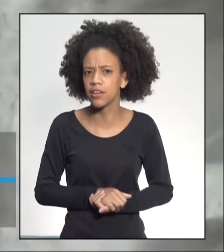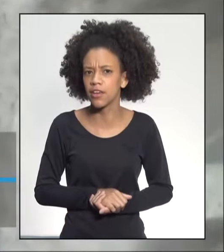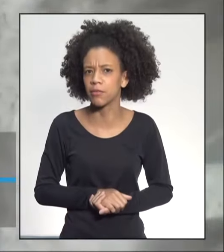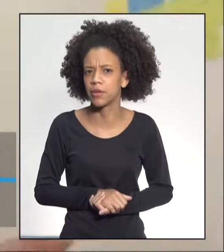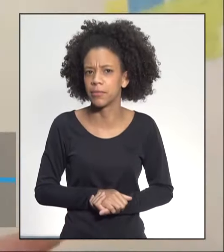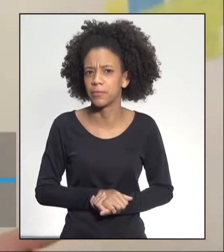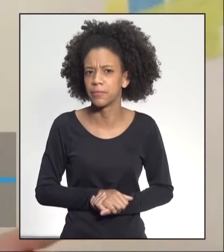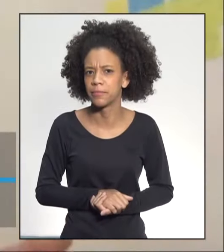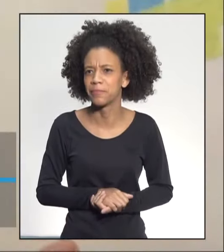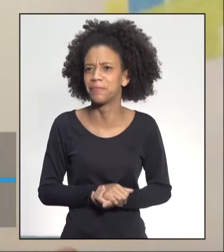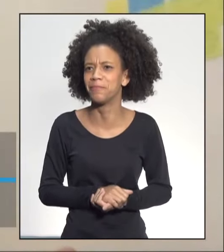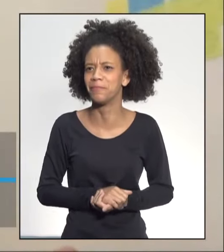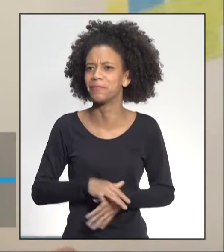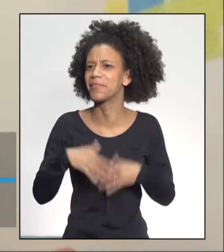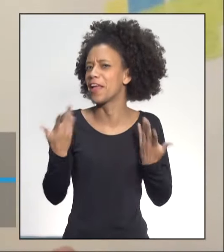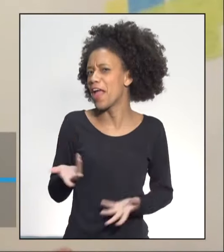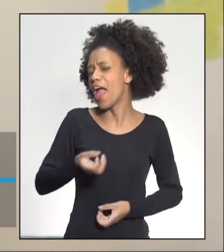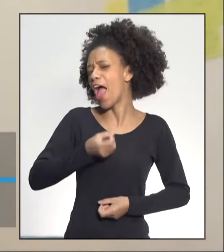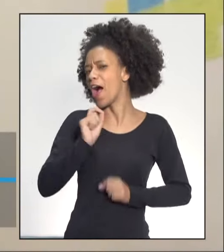É algum tipo de informação?